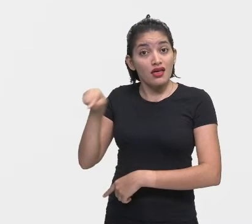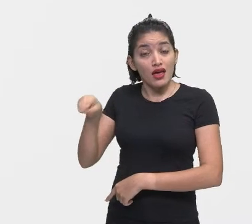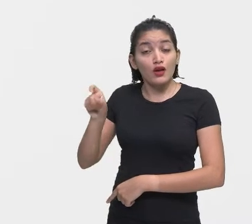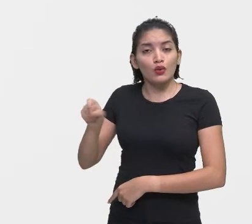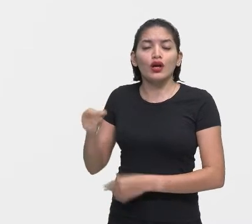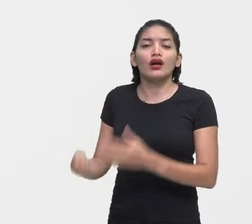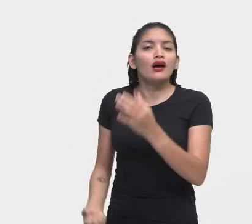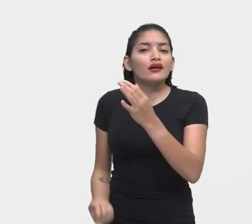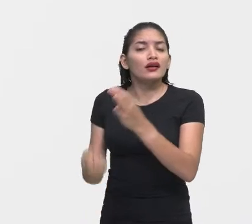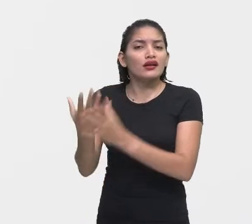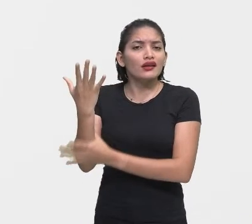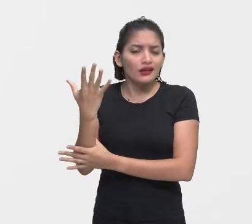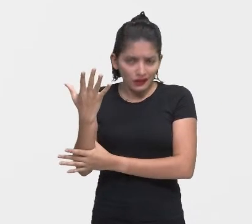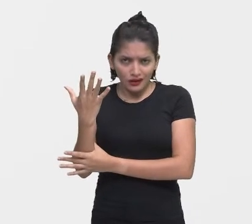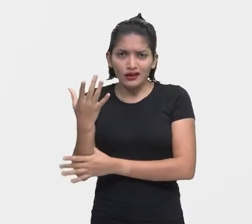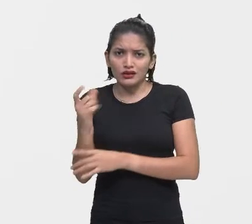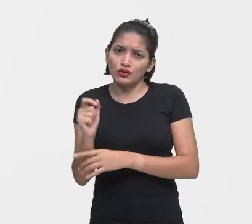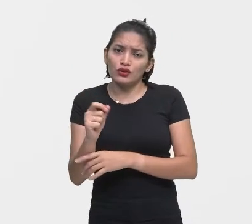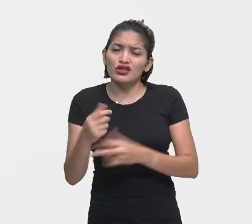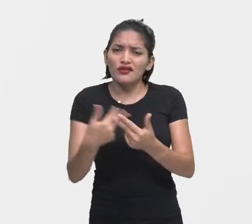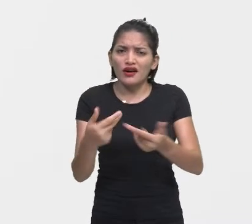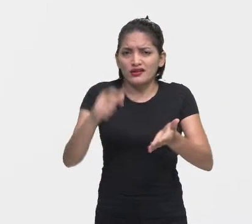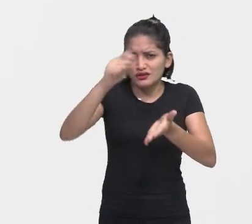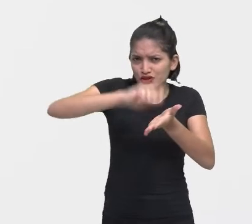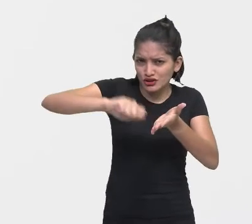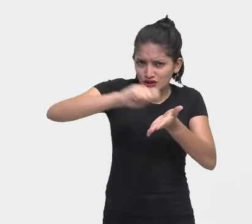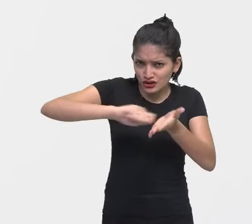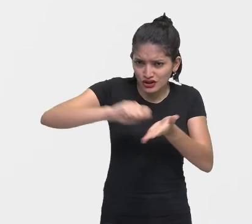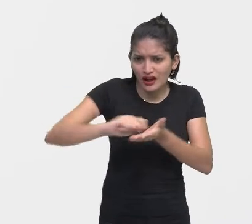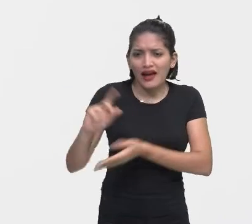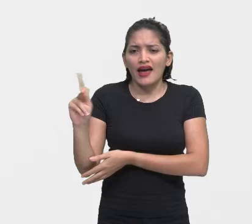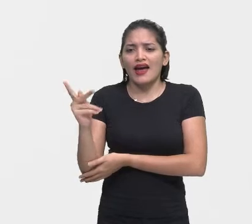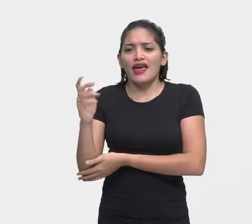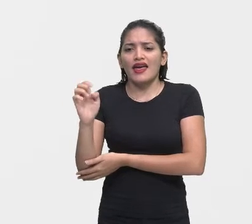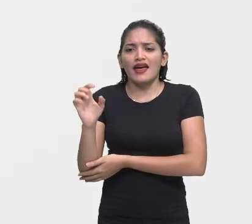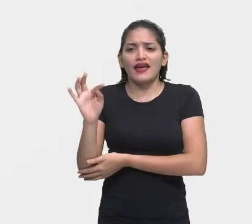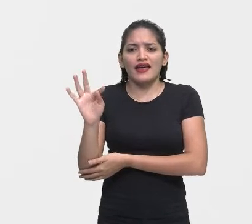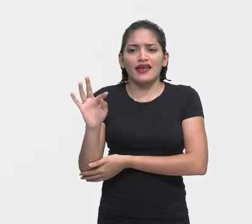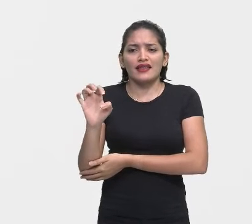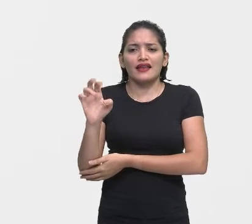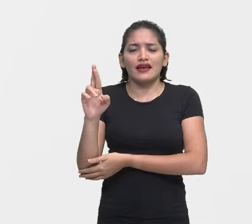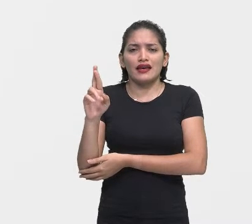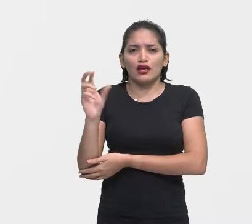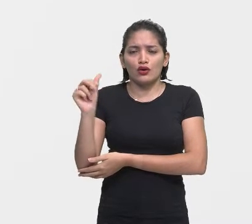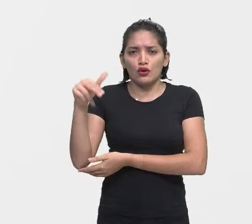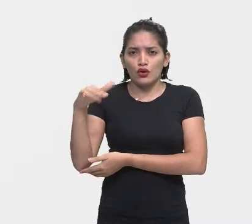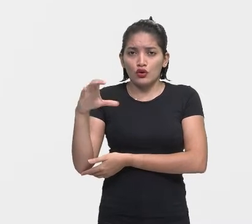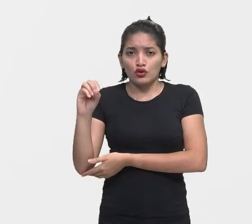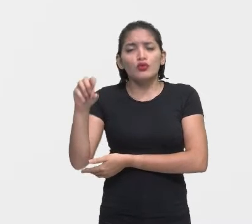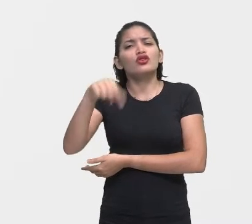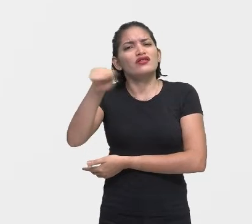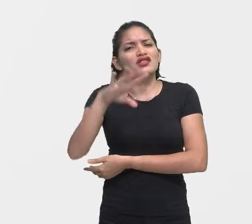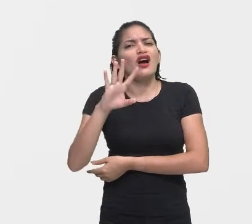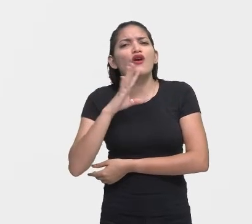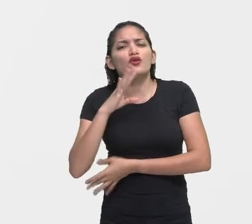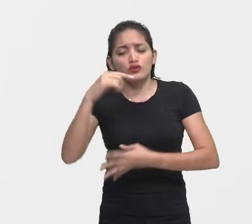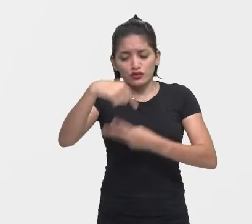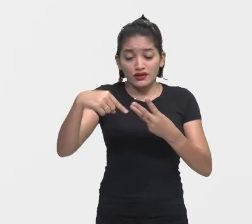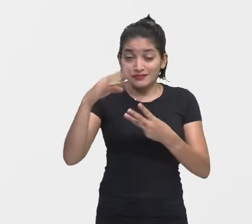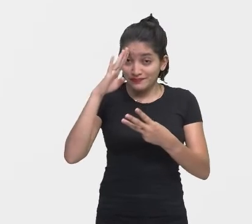esse criador de escritores, desses heterônimos, que você já conheceu os 3 principais.